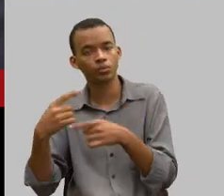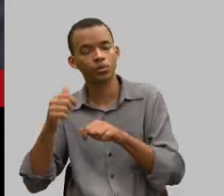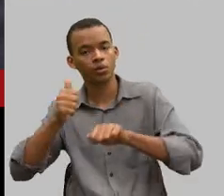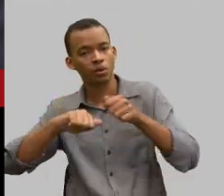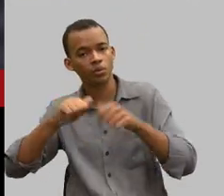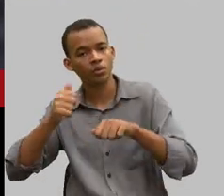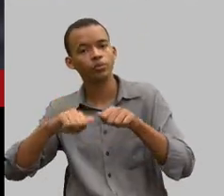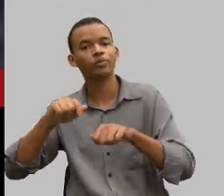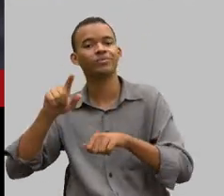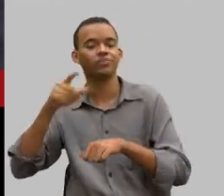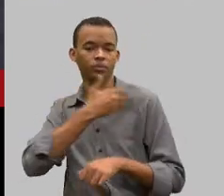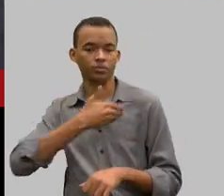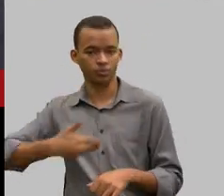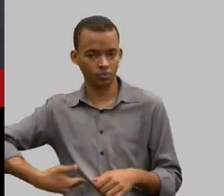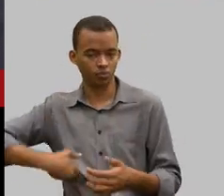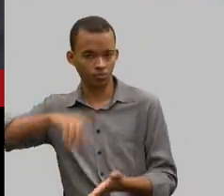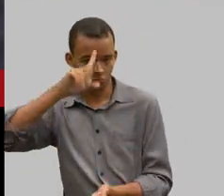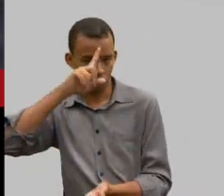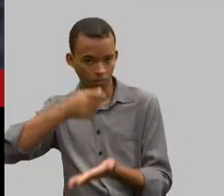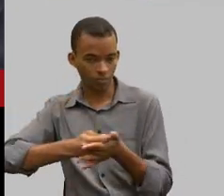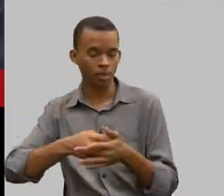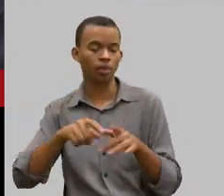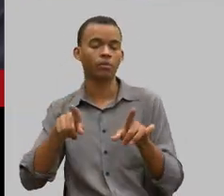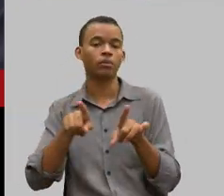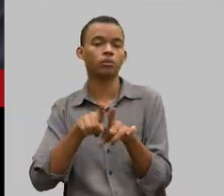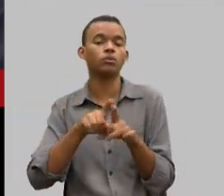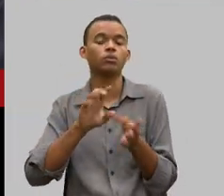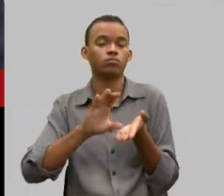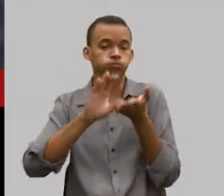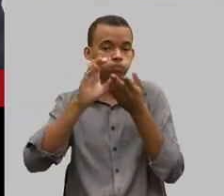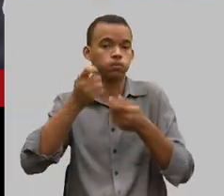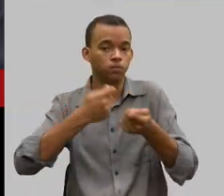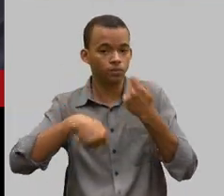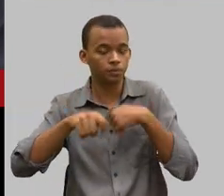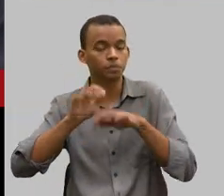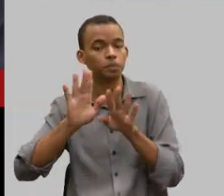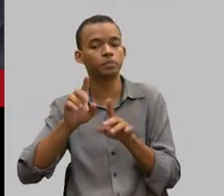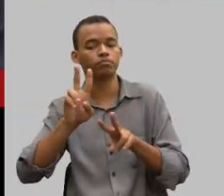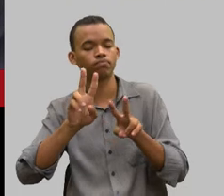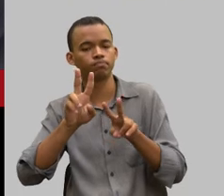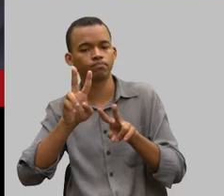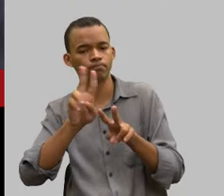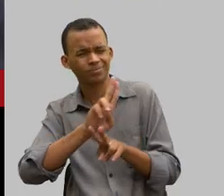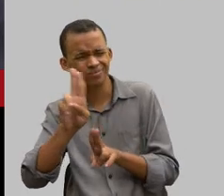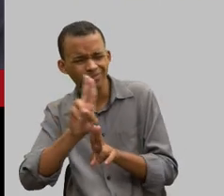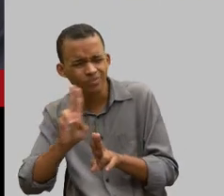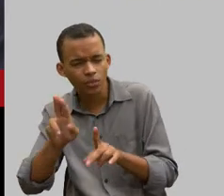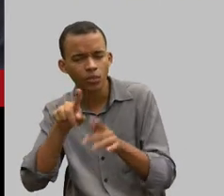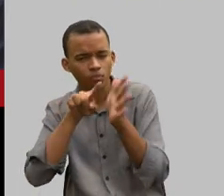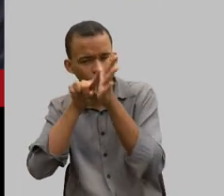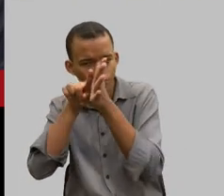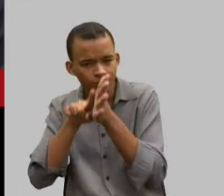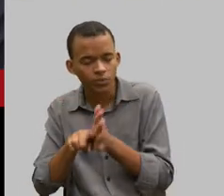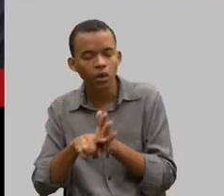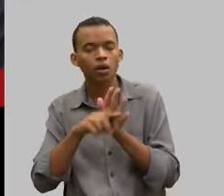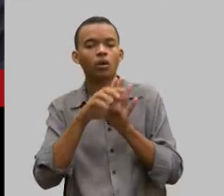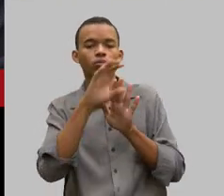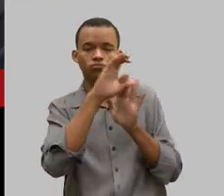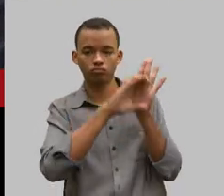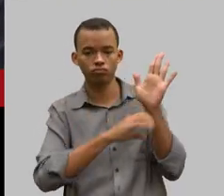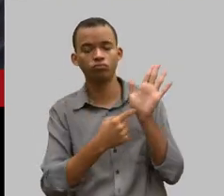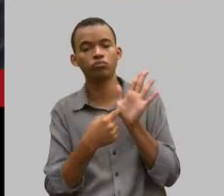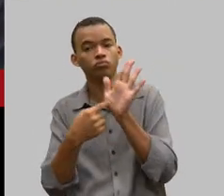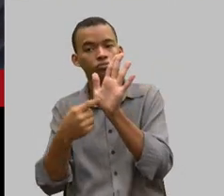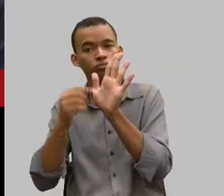inclusive o conselho de administração já avaliou esses nomes os nomes continuam nos cargos já avaliou todos apresentaram currículos e foram aprovados